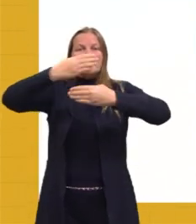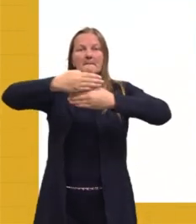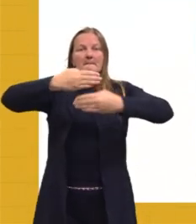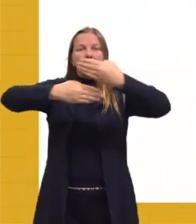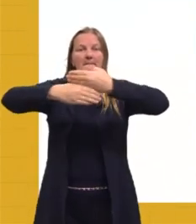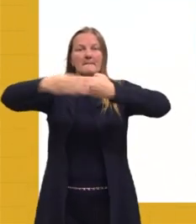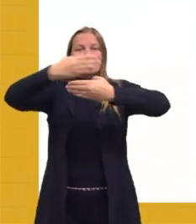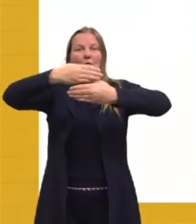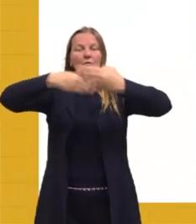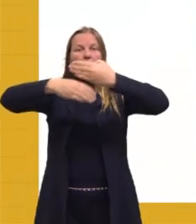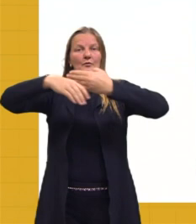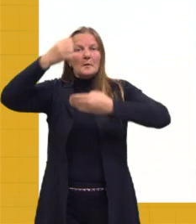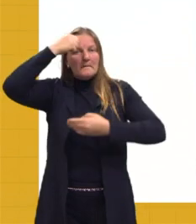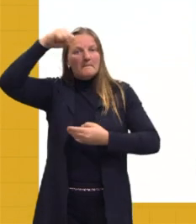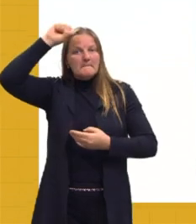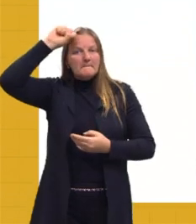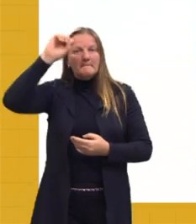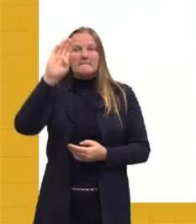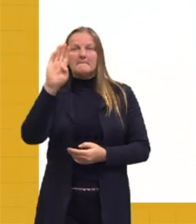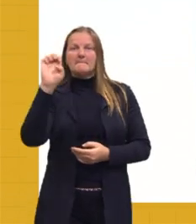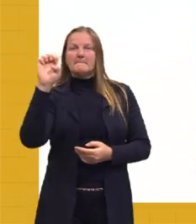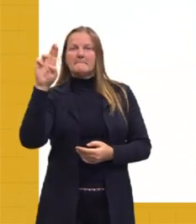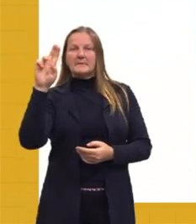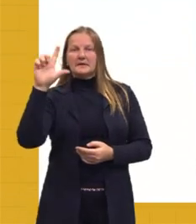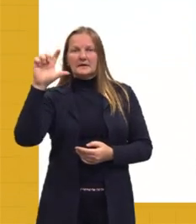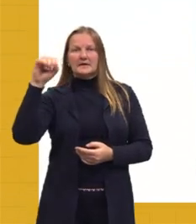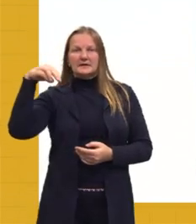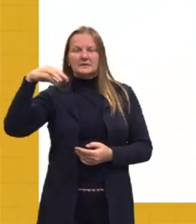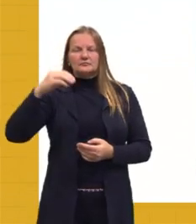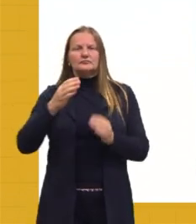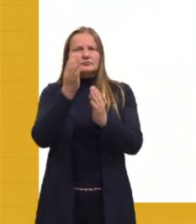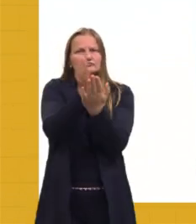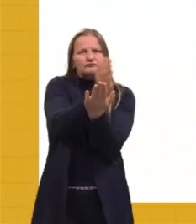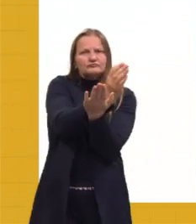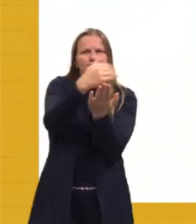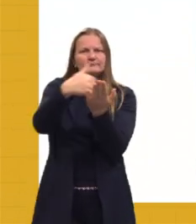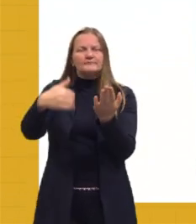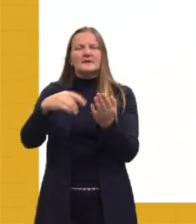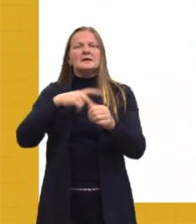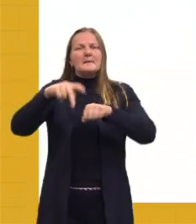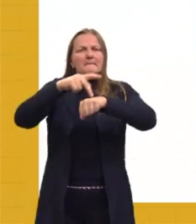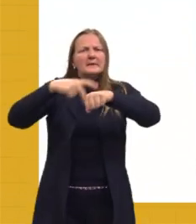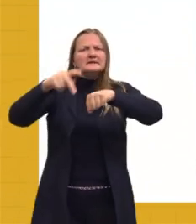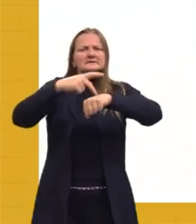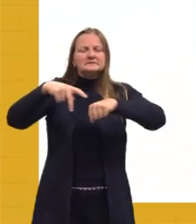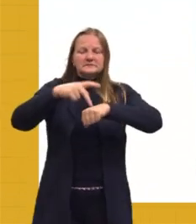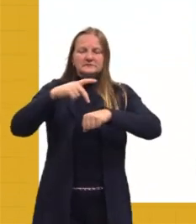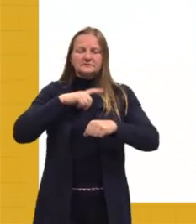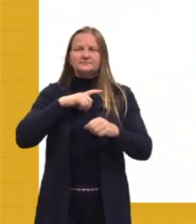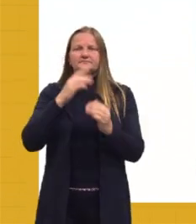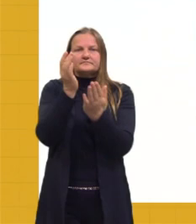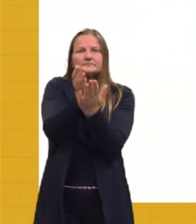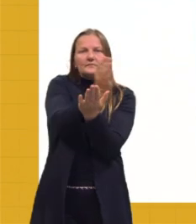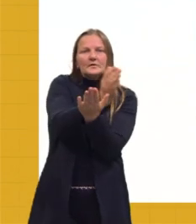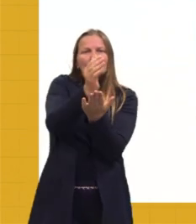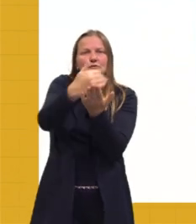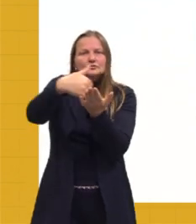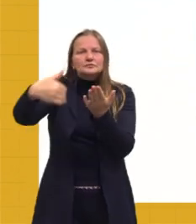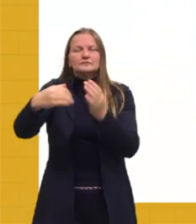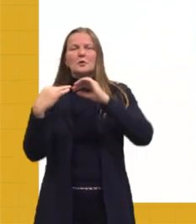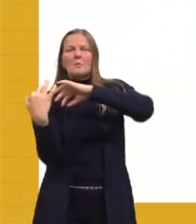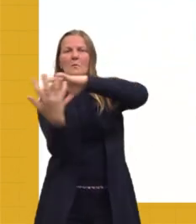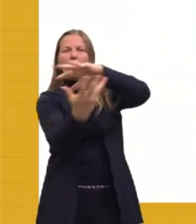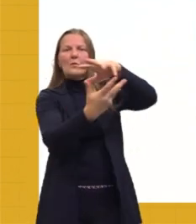dividir isso aí a gente vai ver acontece que nós temos vários países nesse mundo e com a gente vai dividir se